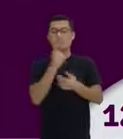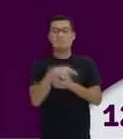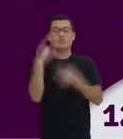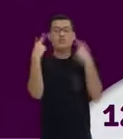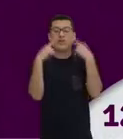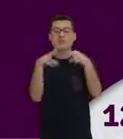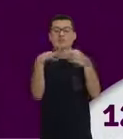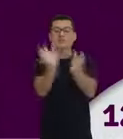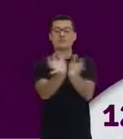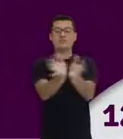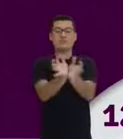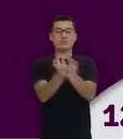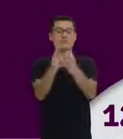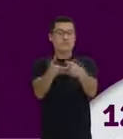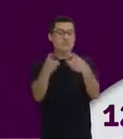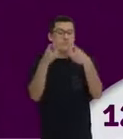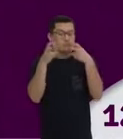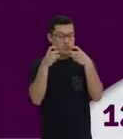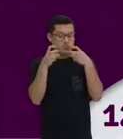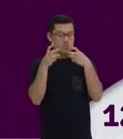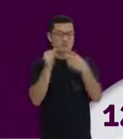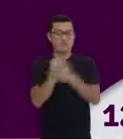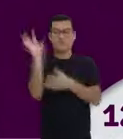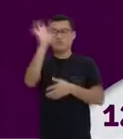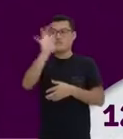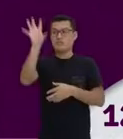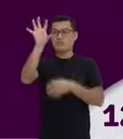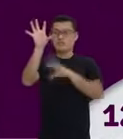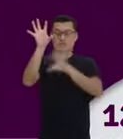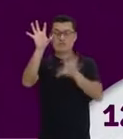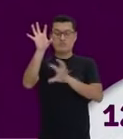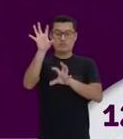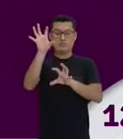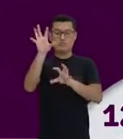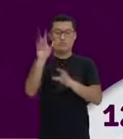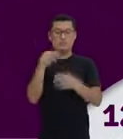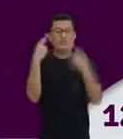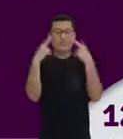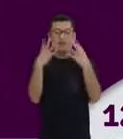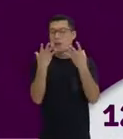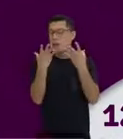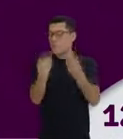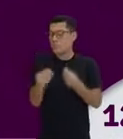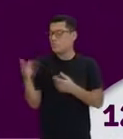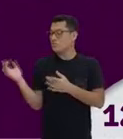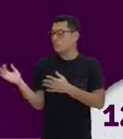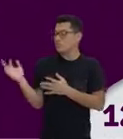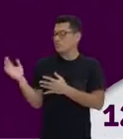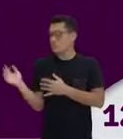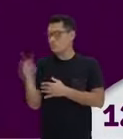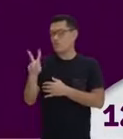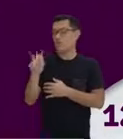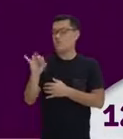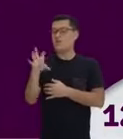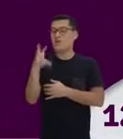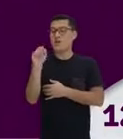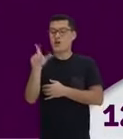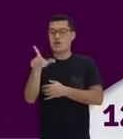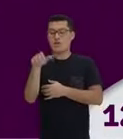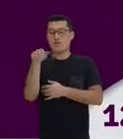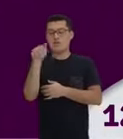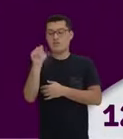na sua comunidade que você percebe na sua região então você vê muito violão então praticamente a